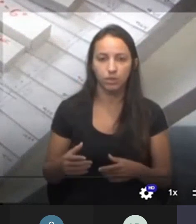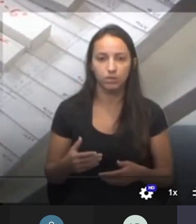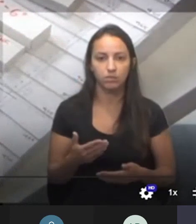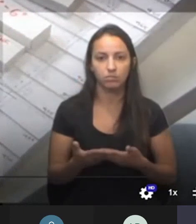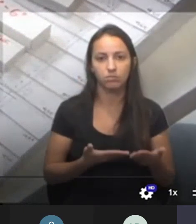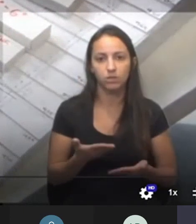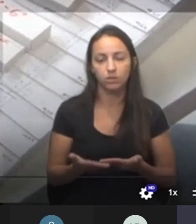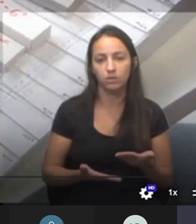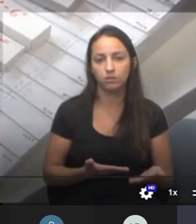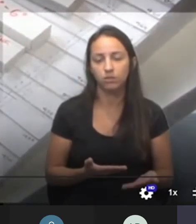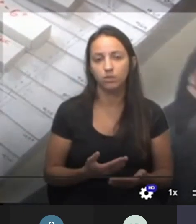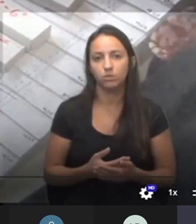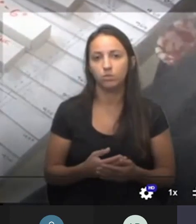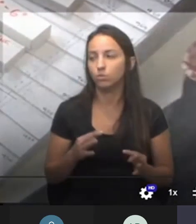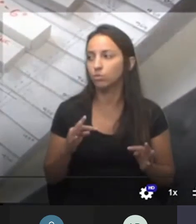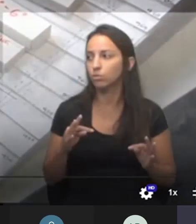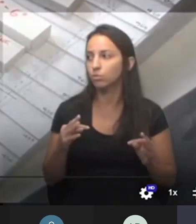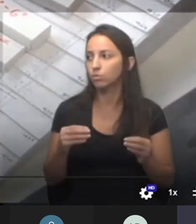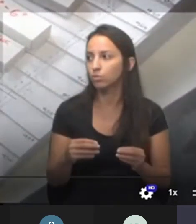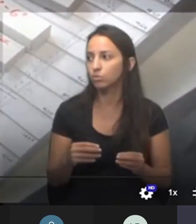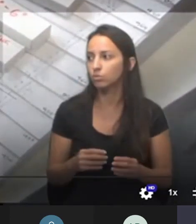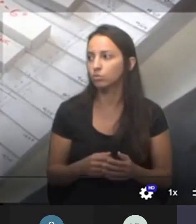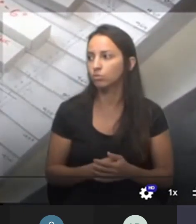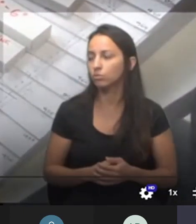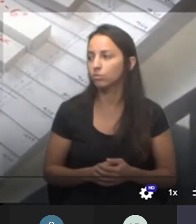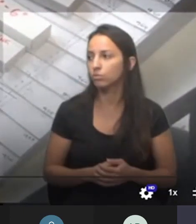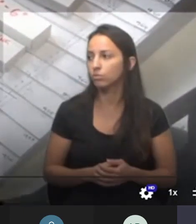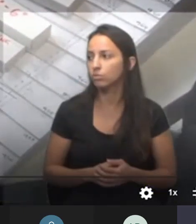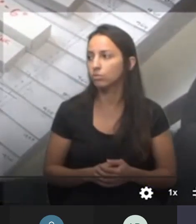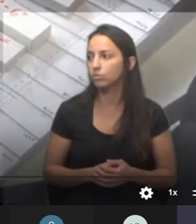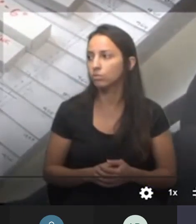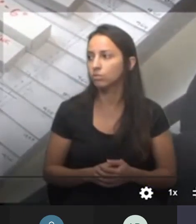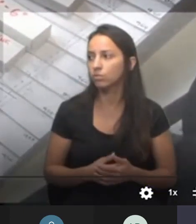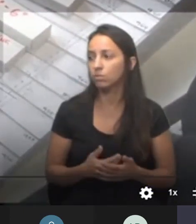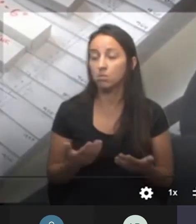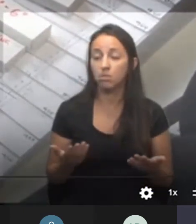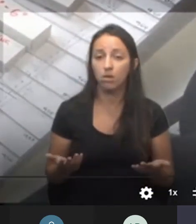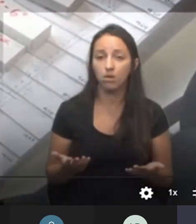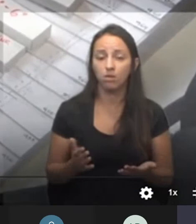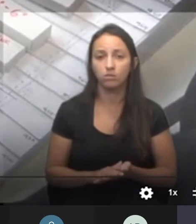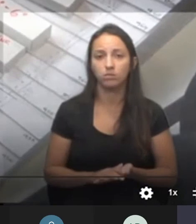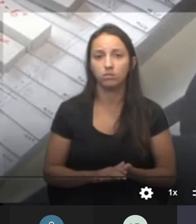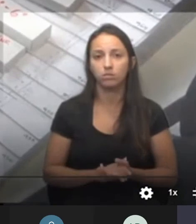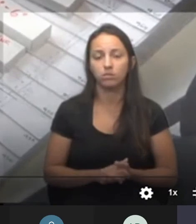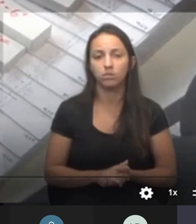serviço, em princípio, todos num bloco só. E depois falei, poxa, mas tem